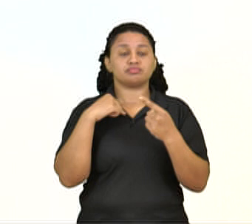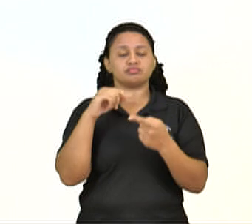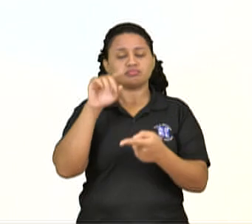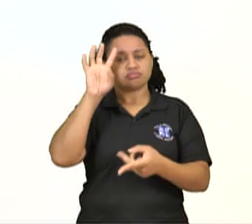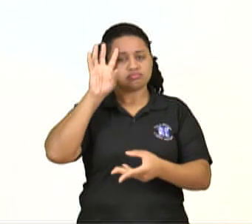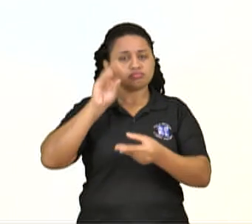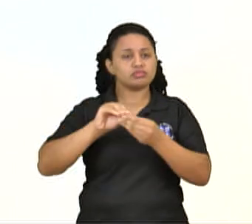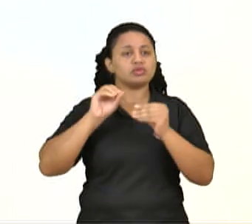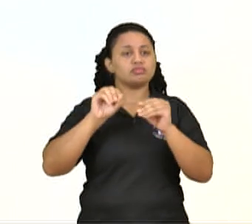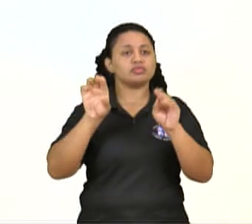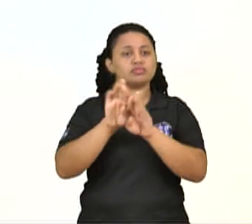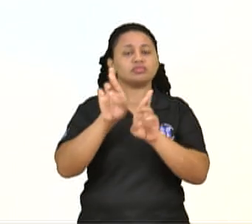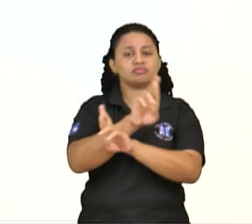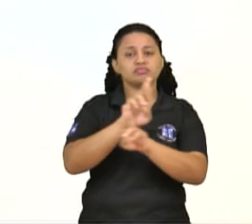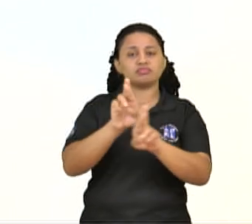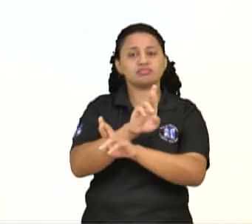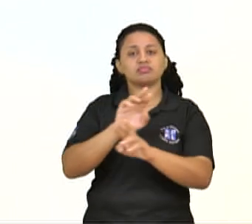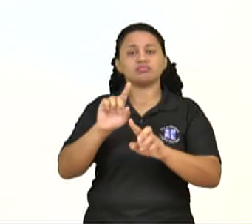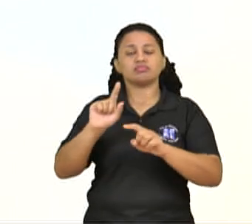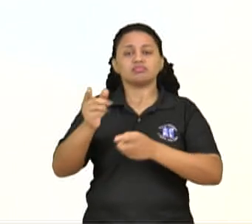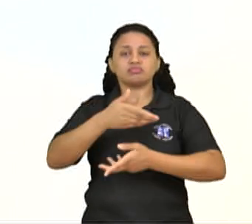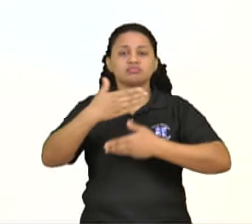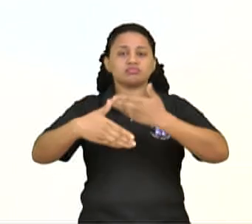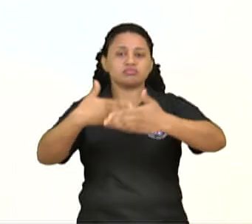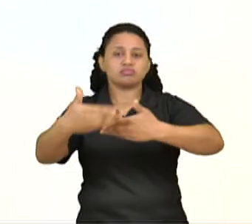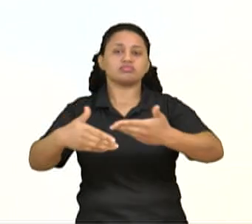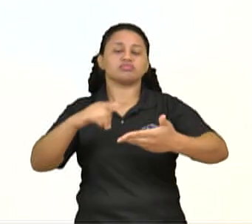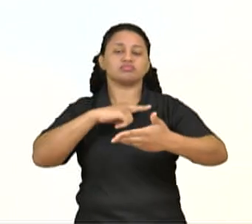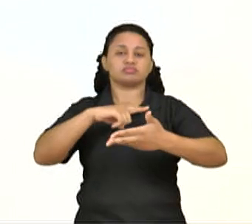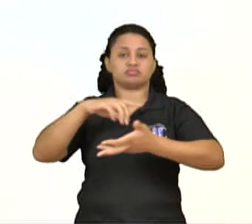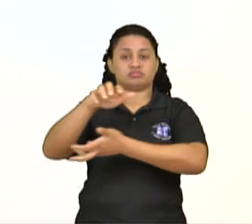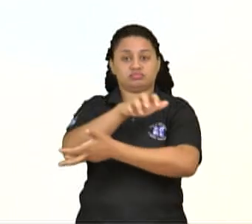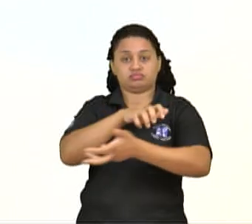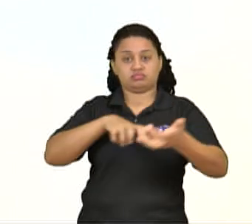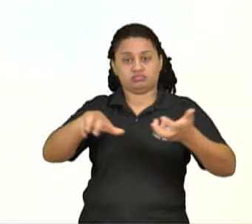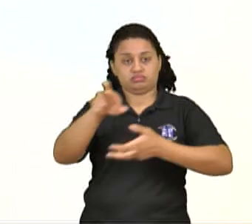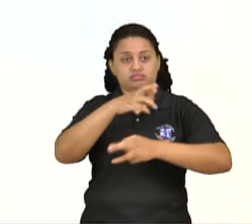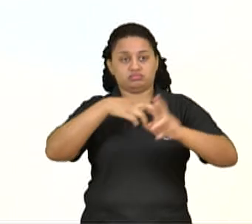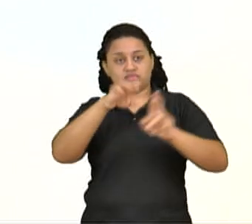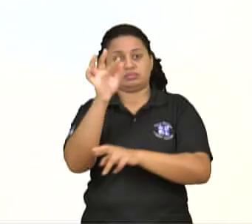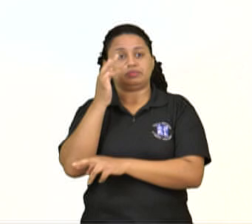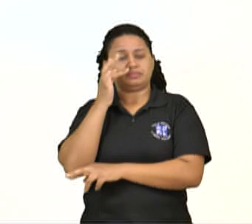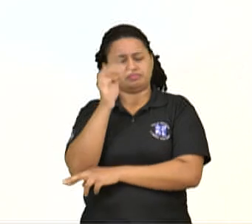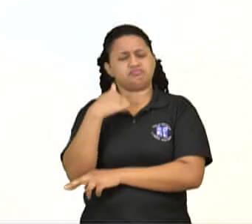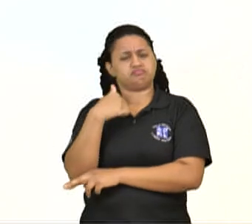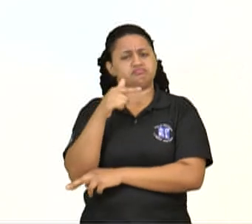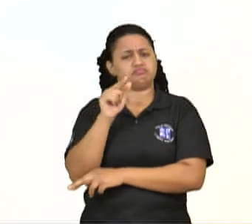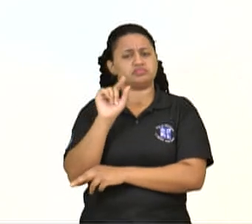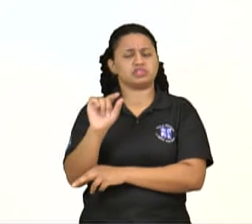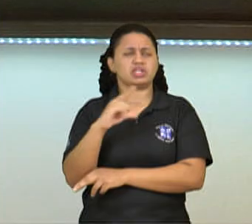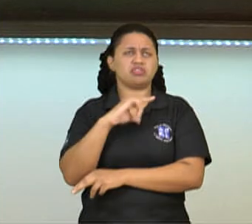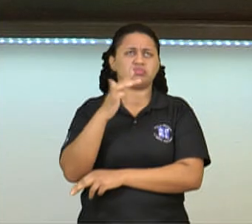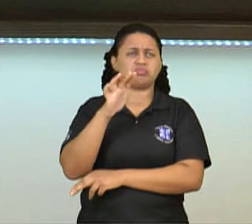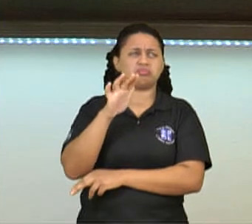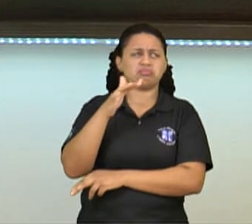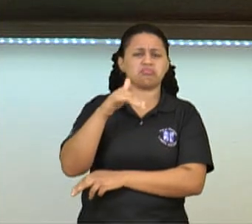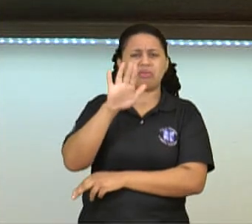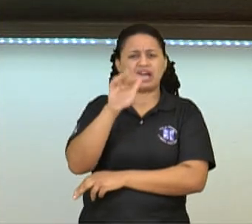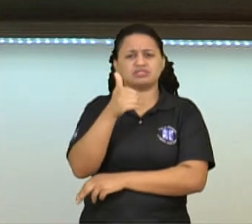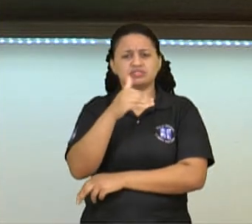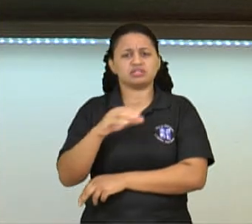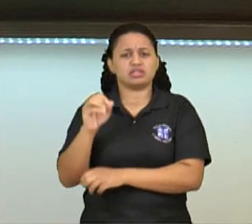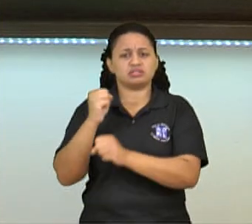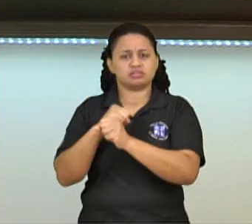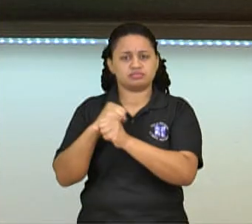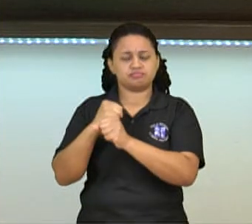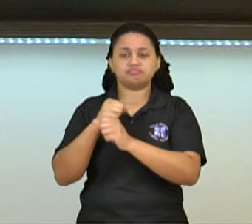e relacionar os processos da Revolução Francesa, essa revolução que levou aí, pouco mais de 10 anos,